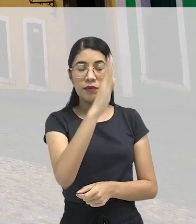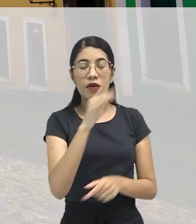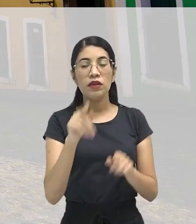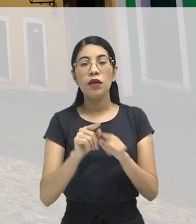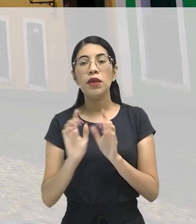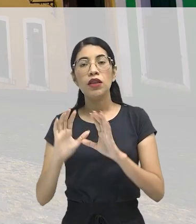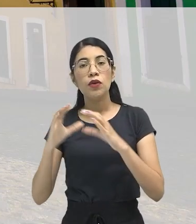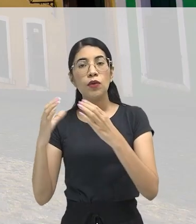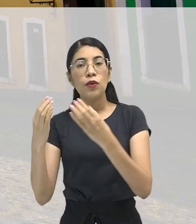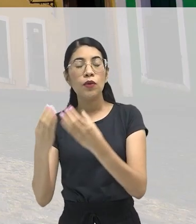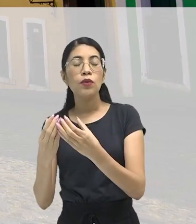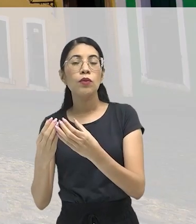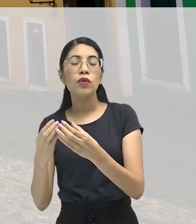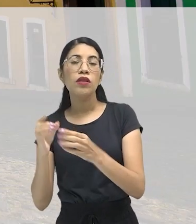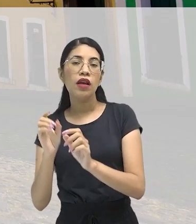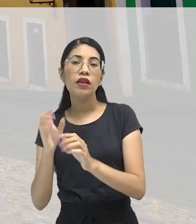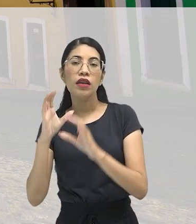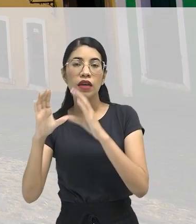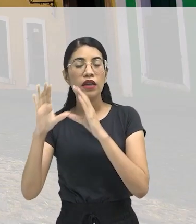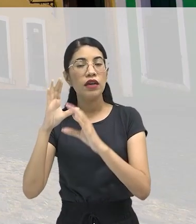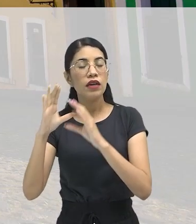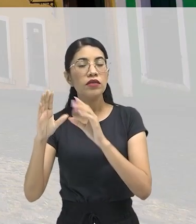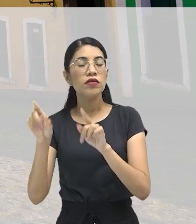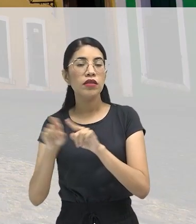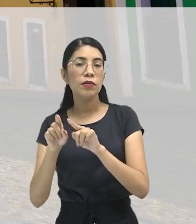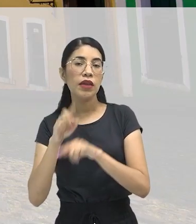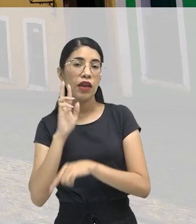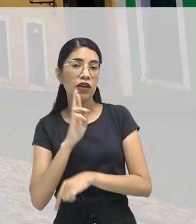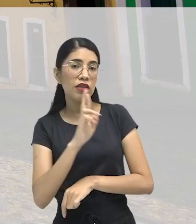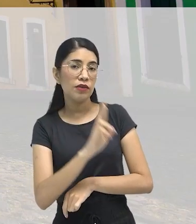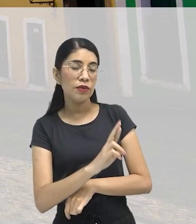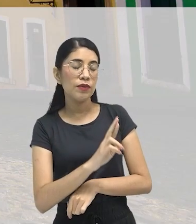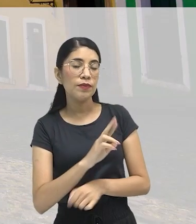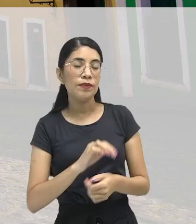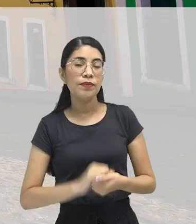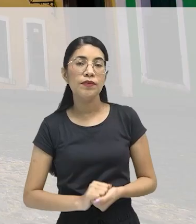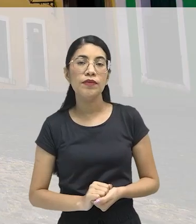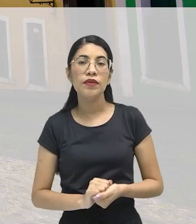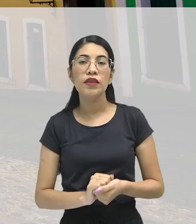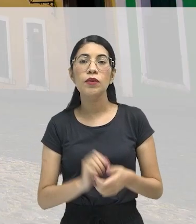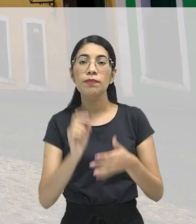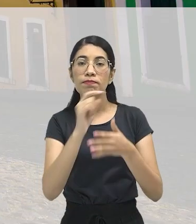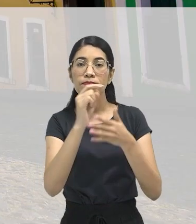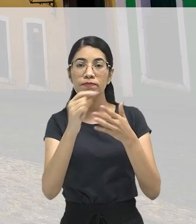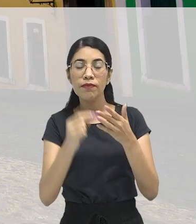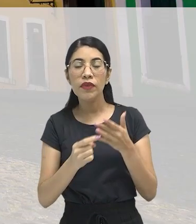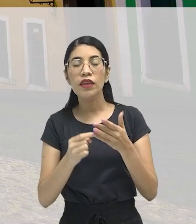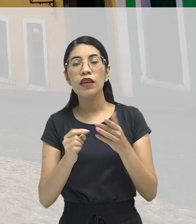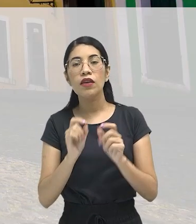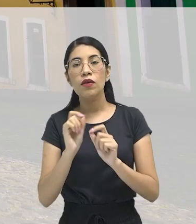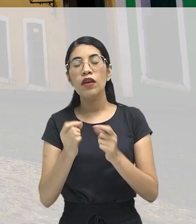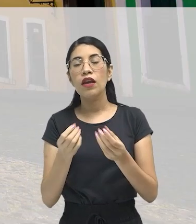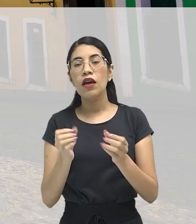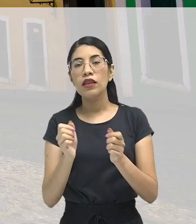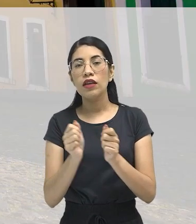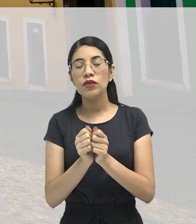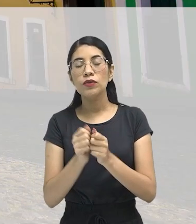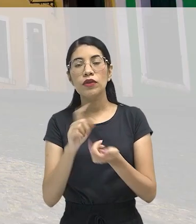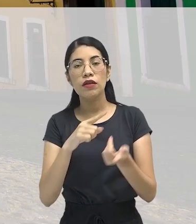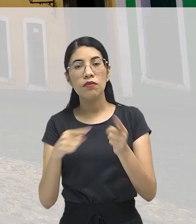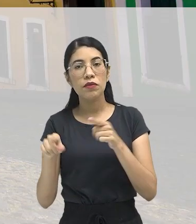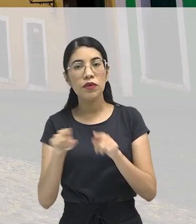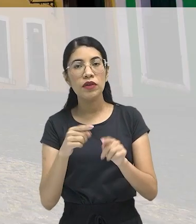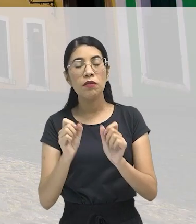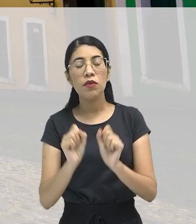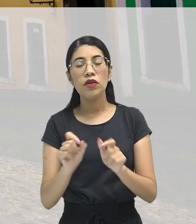tem os outros que respondem como coro. Então, é assim que se compõe aí, que se faz a música. E